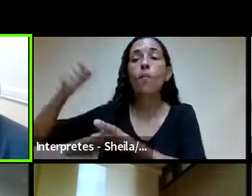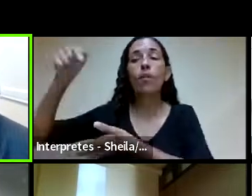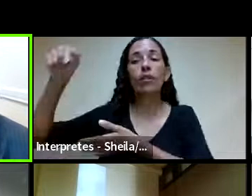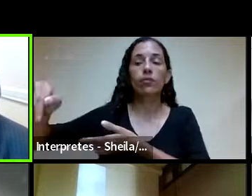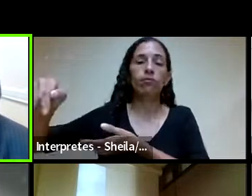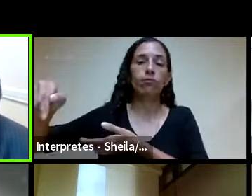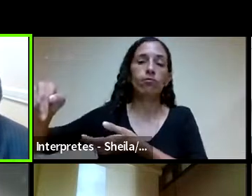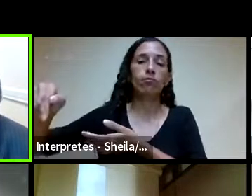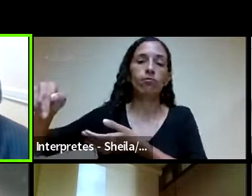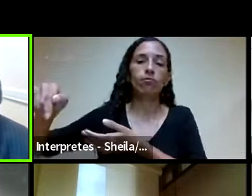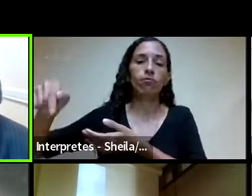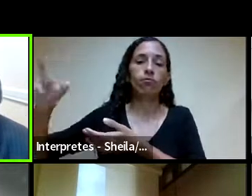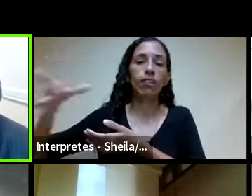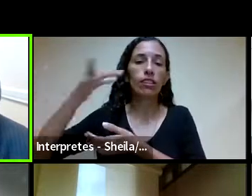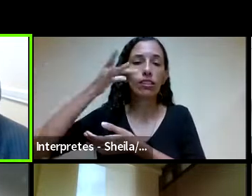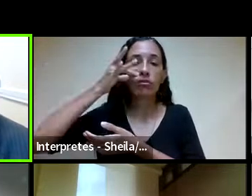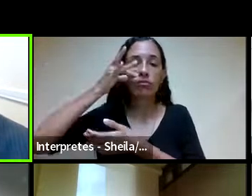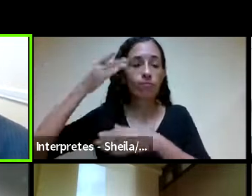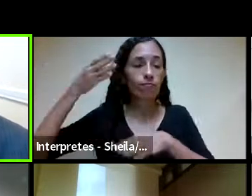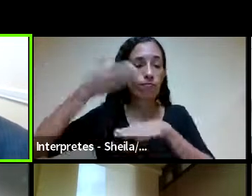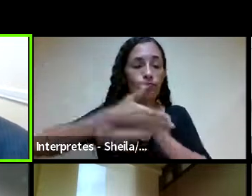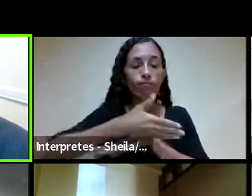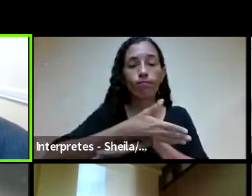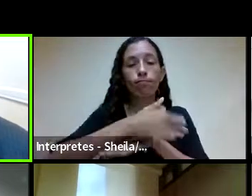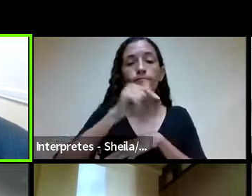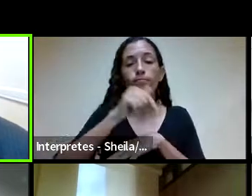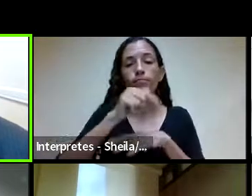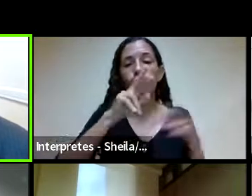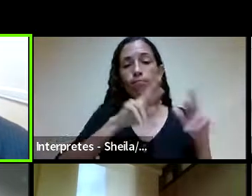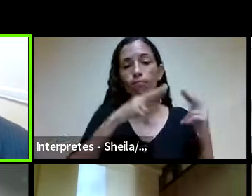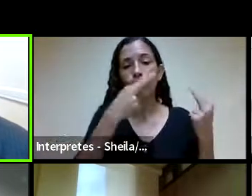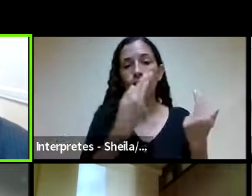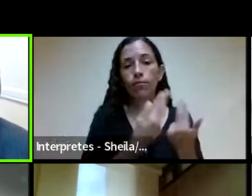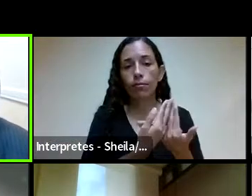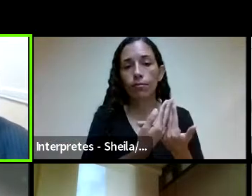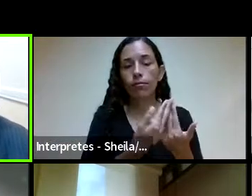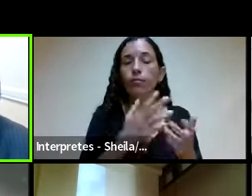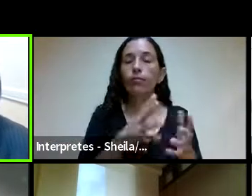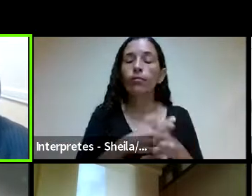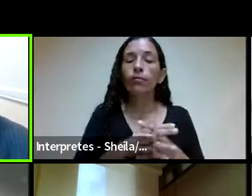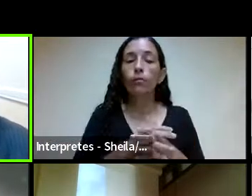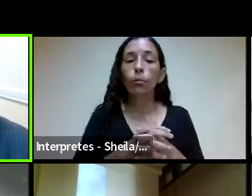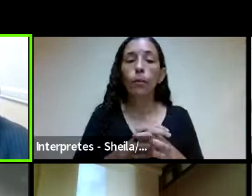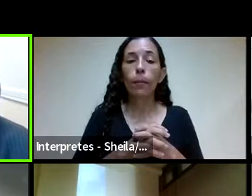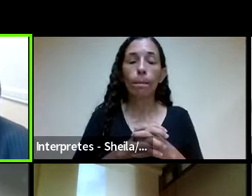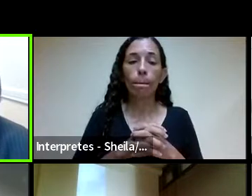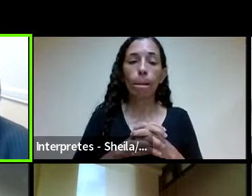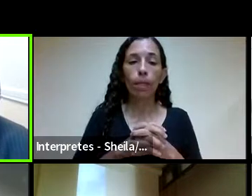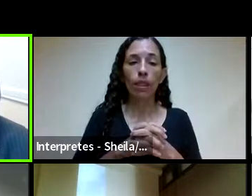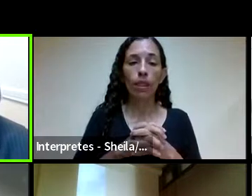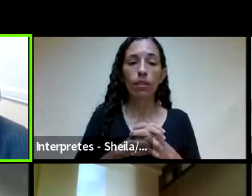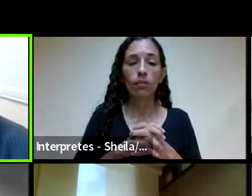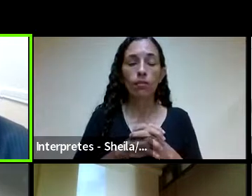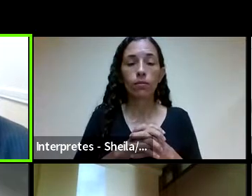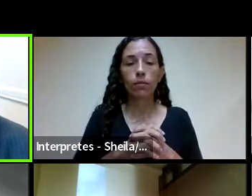parece que está também na seara eleitoral